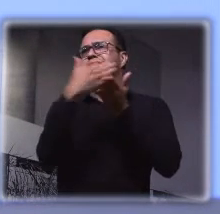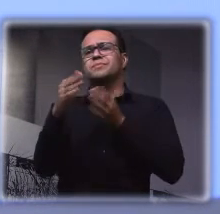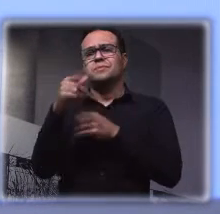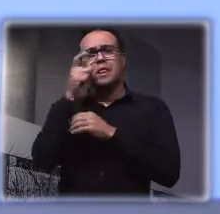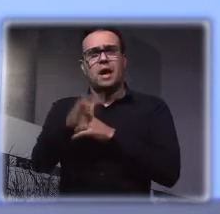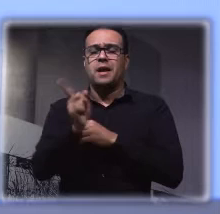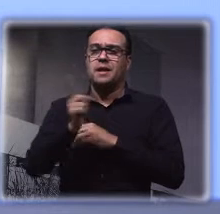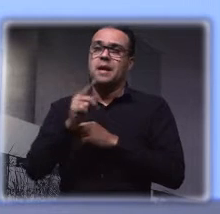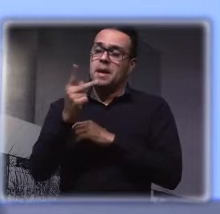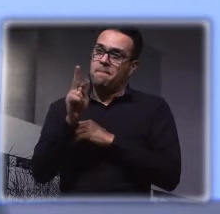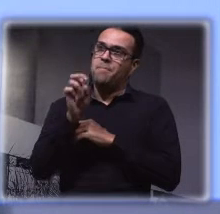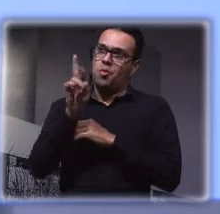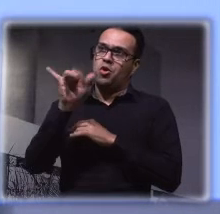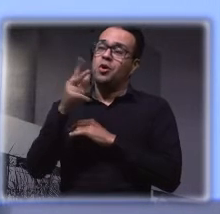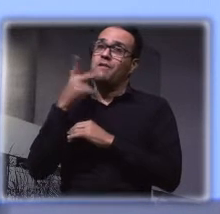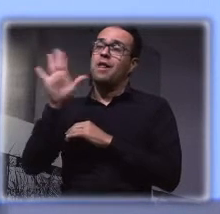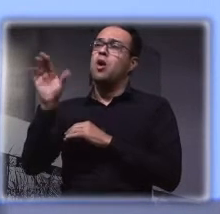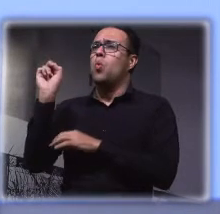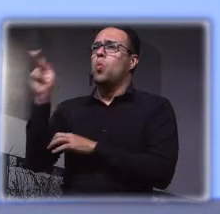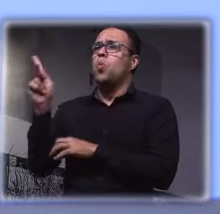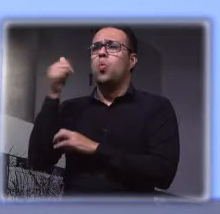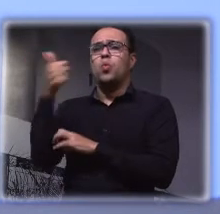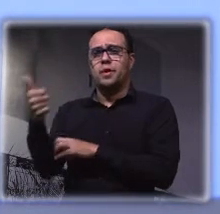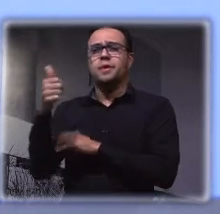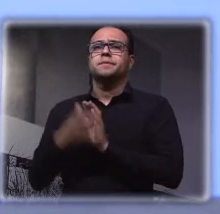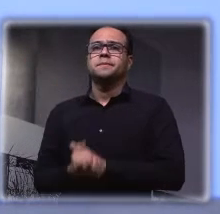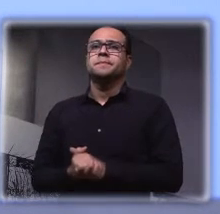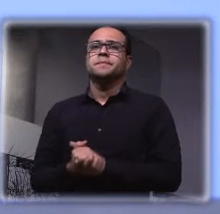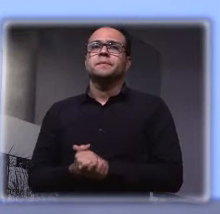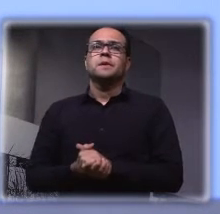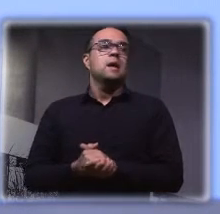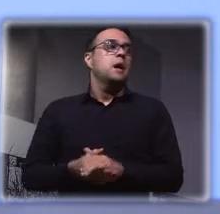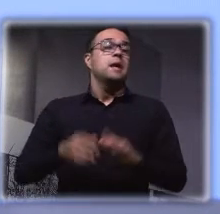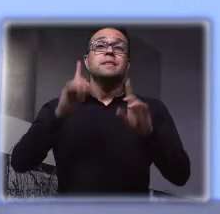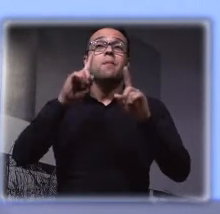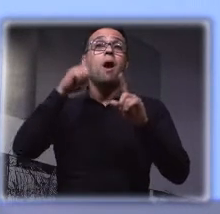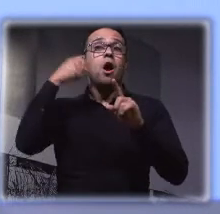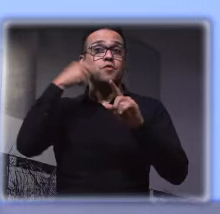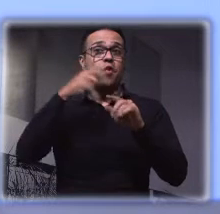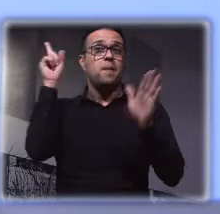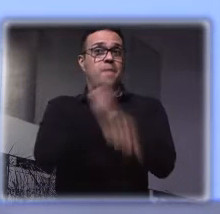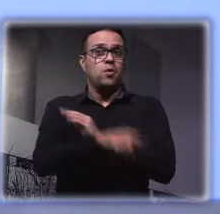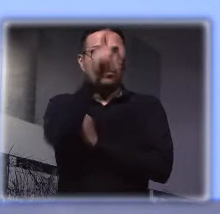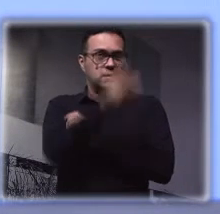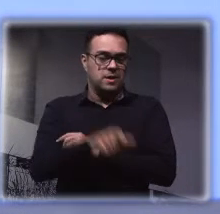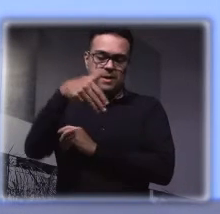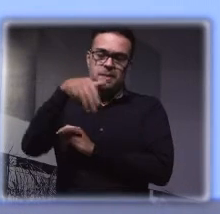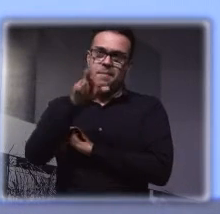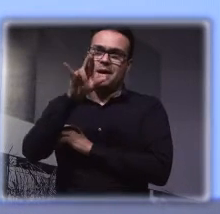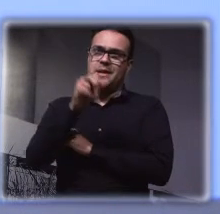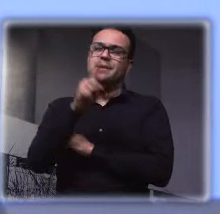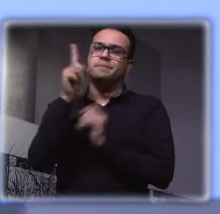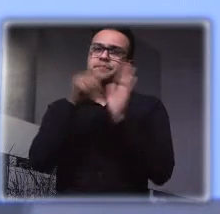E aí a promotora fala, não, Dona Maria, tá bom. E aí chega a hora da defesa perguntar para a Dona Maria.